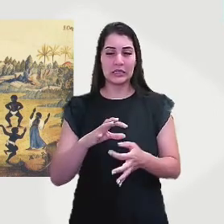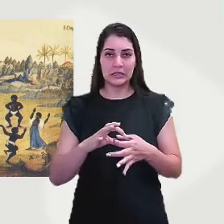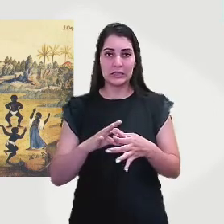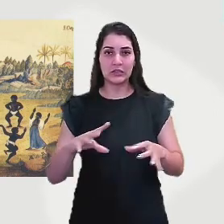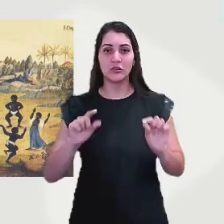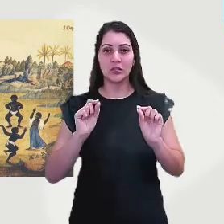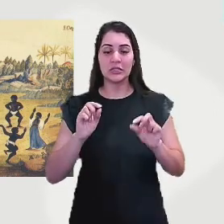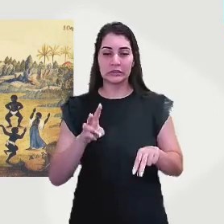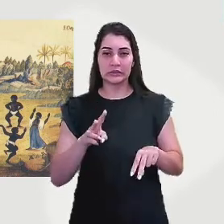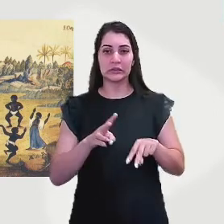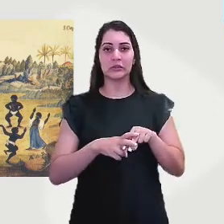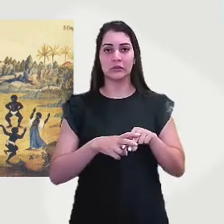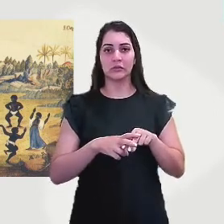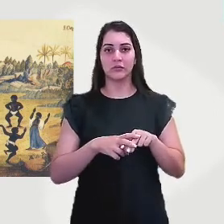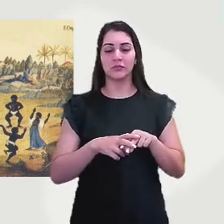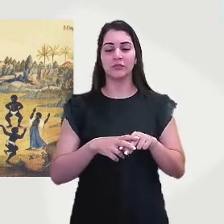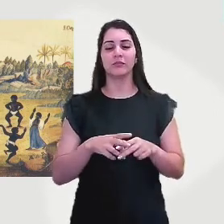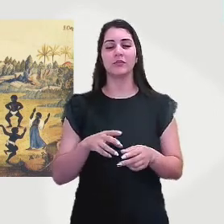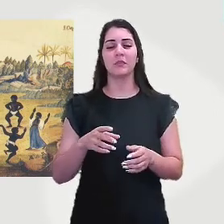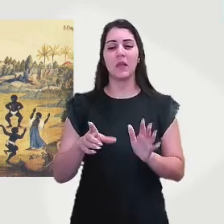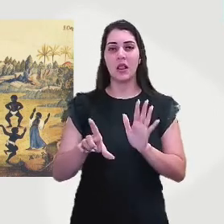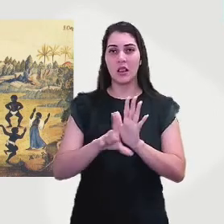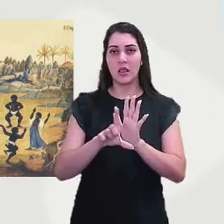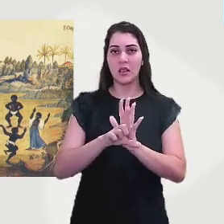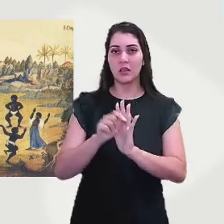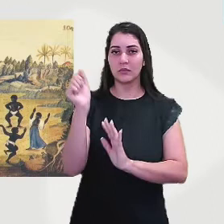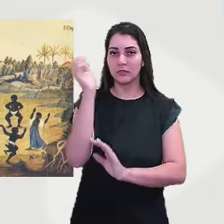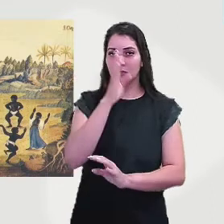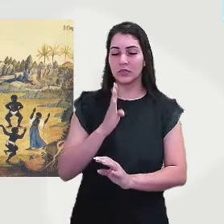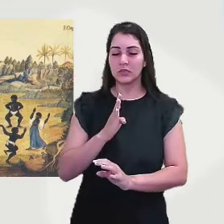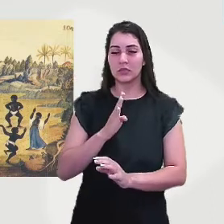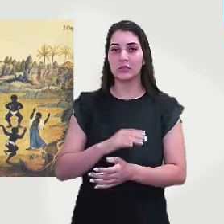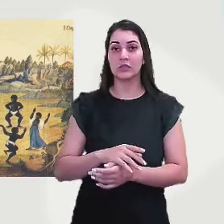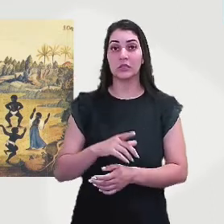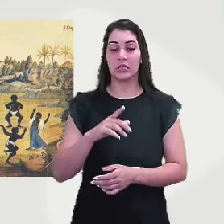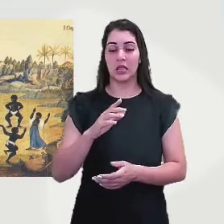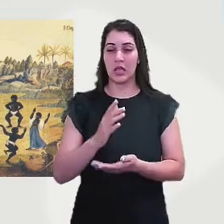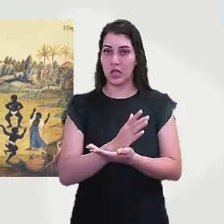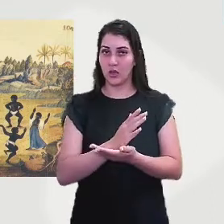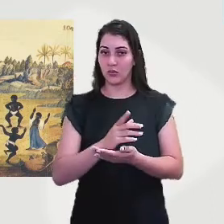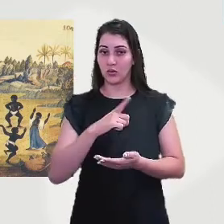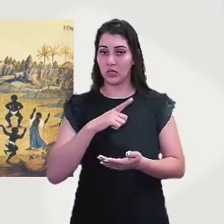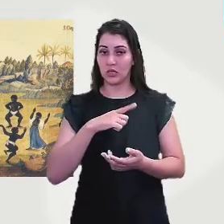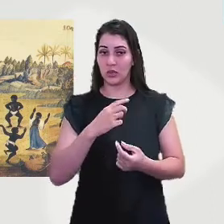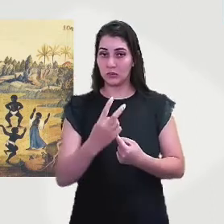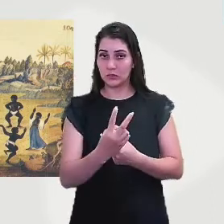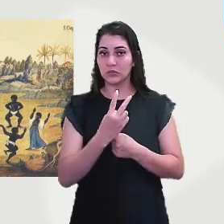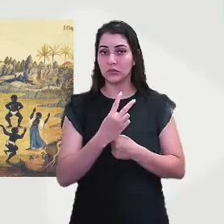brasileiro. Vejam, era algo que eles tinham para sua defesa. A capoeira